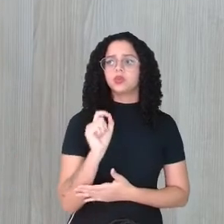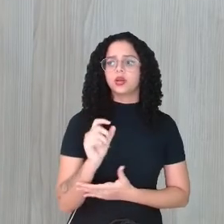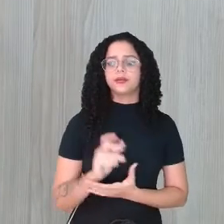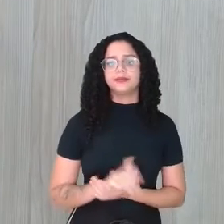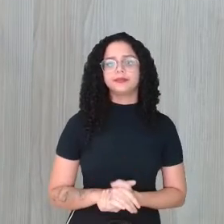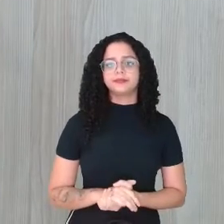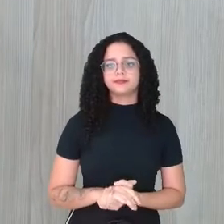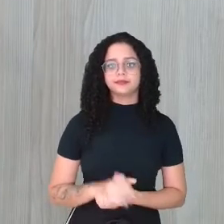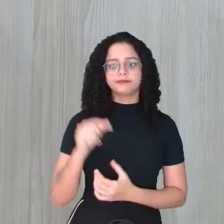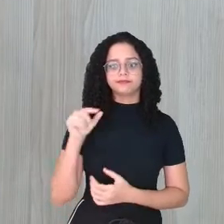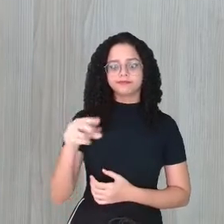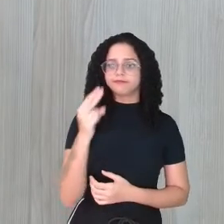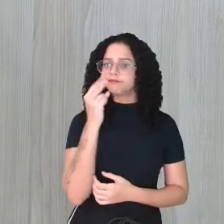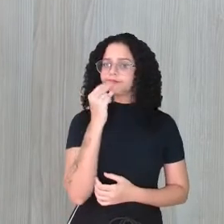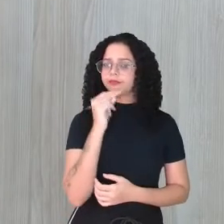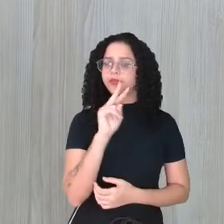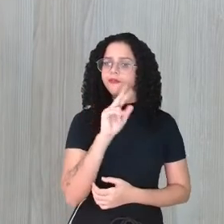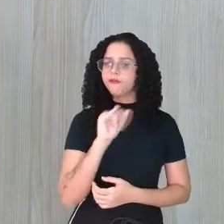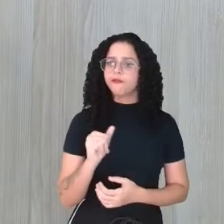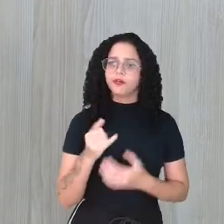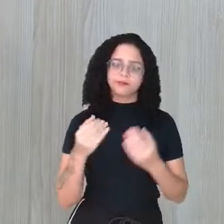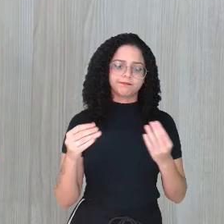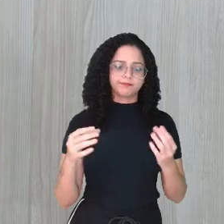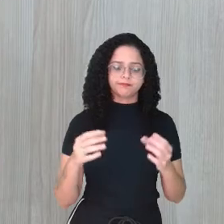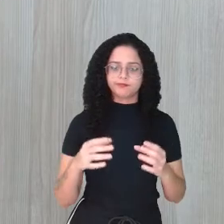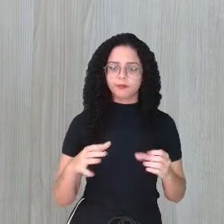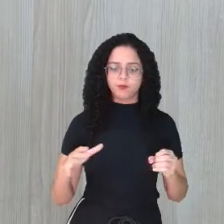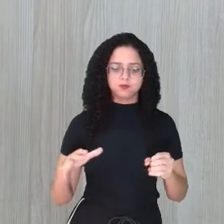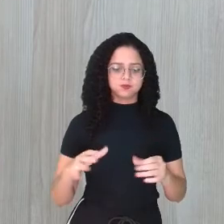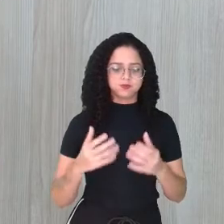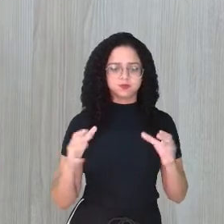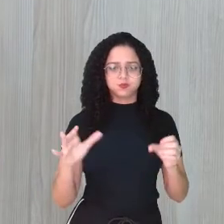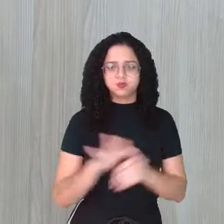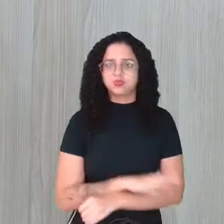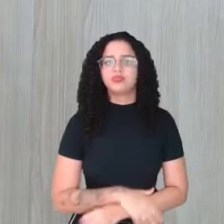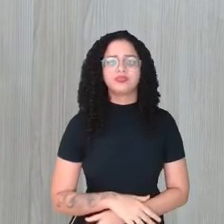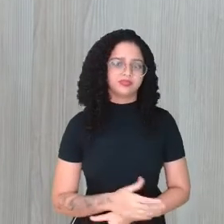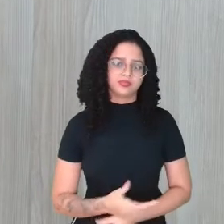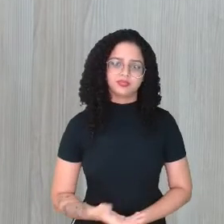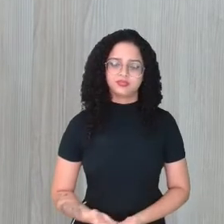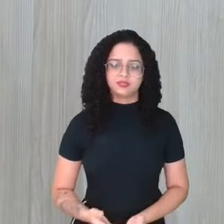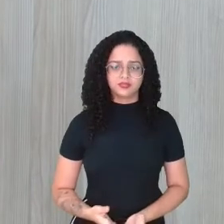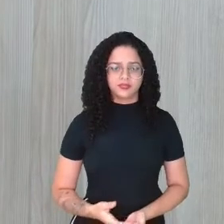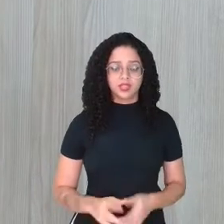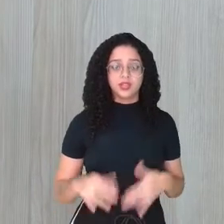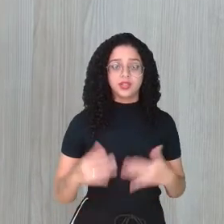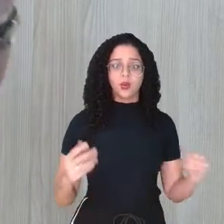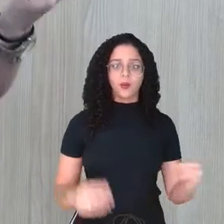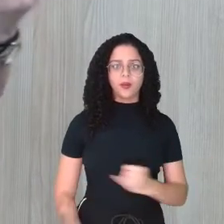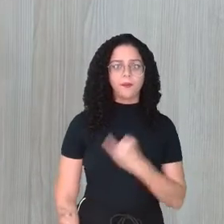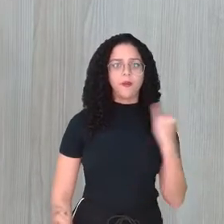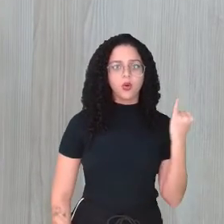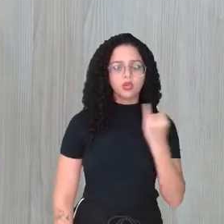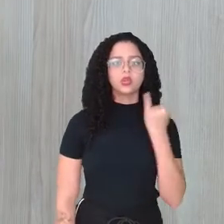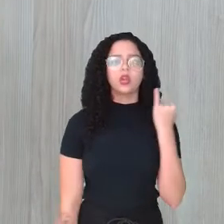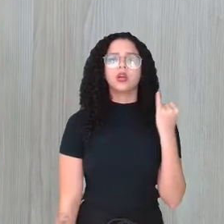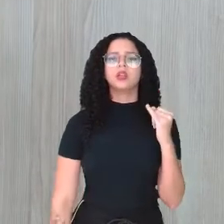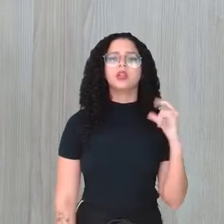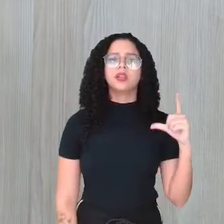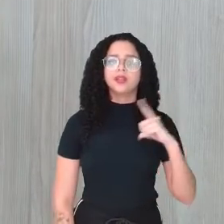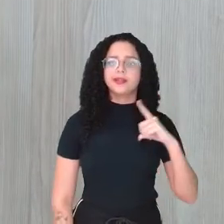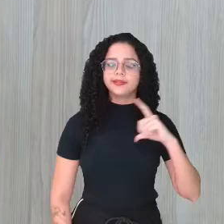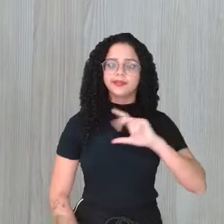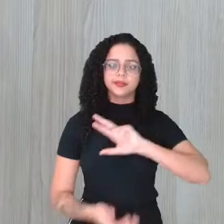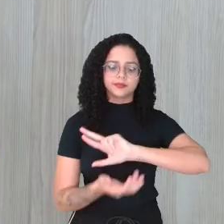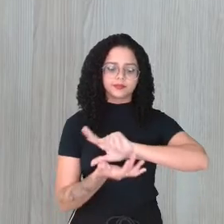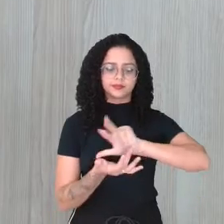Aqueles nutrientes vão ser esgotados ali, né? Então, é importante que haja essa diversidade